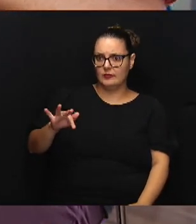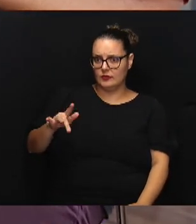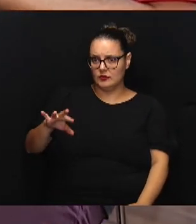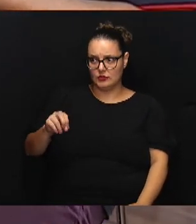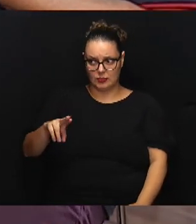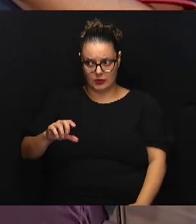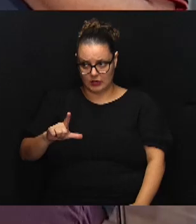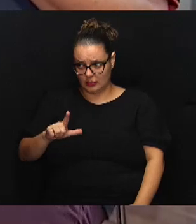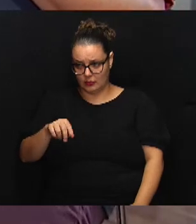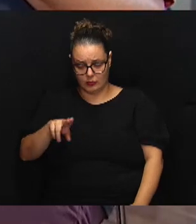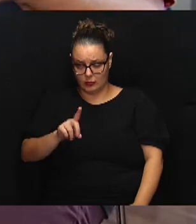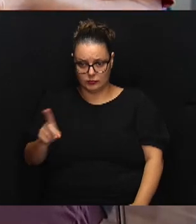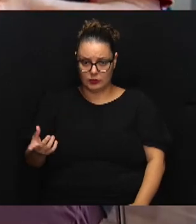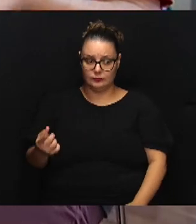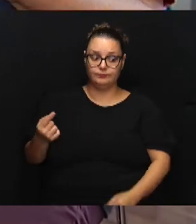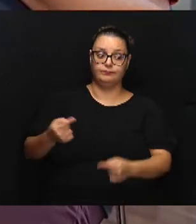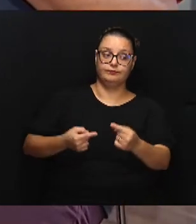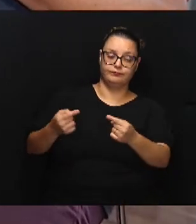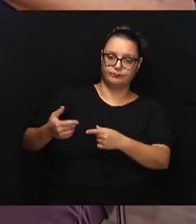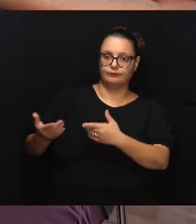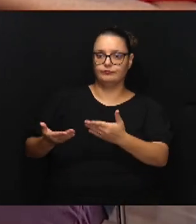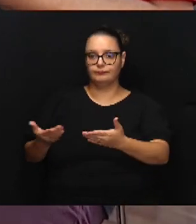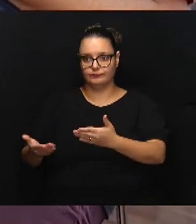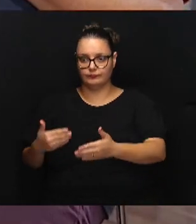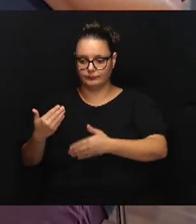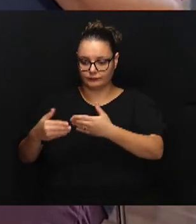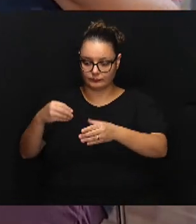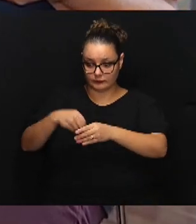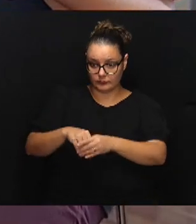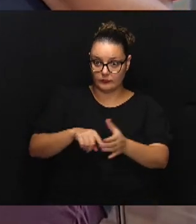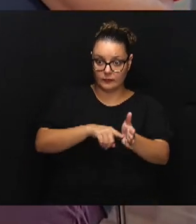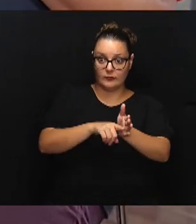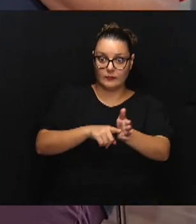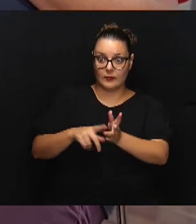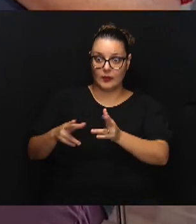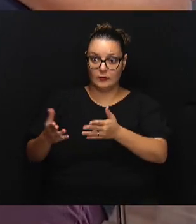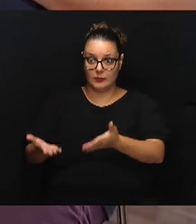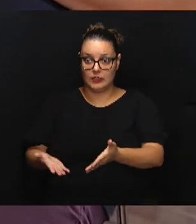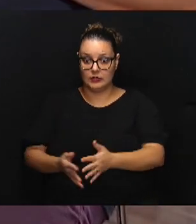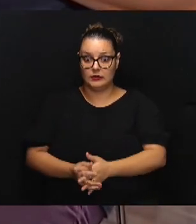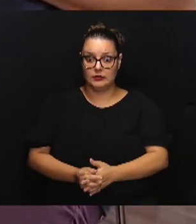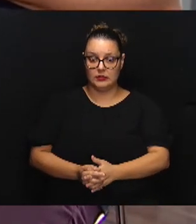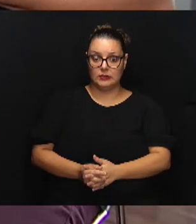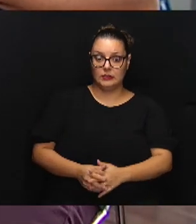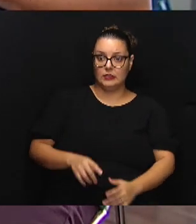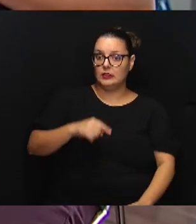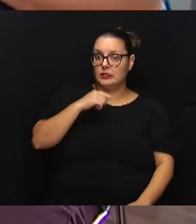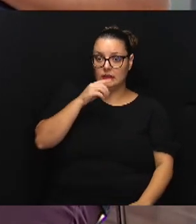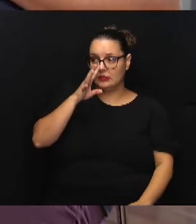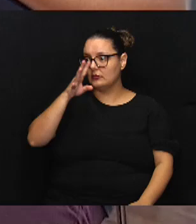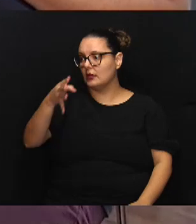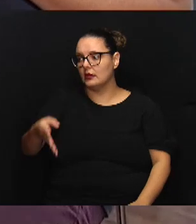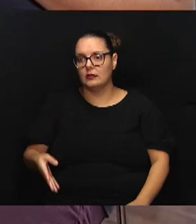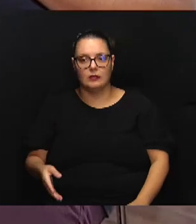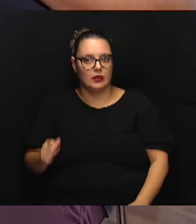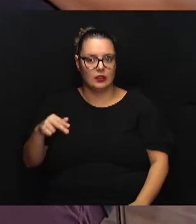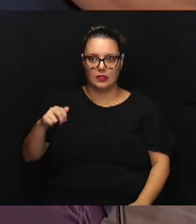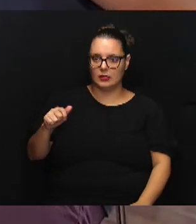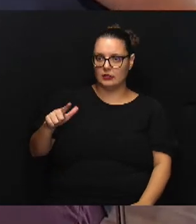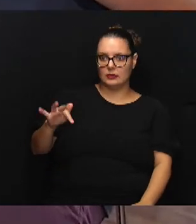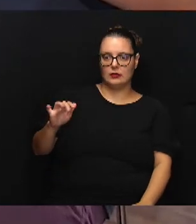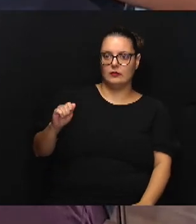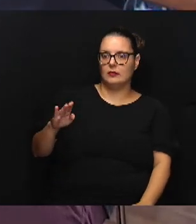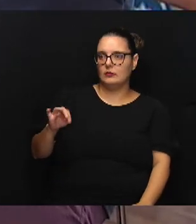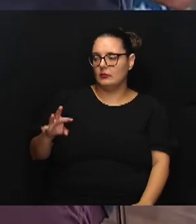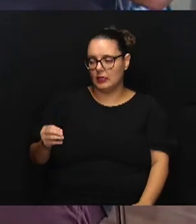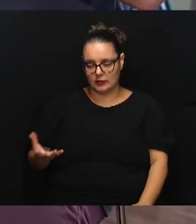Esse é um ponto também a ser discutido dentro do processo de uma pesquisa como essa. Ninguém vai acusar o outro de ser analfabeto funcional.